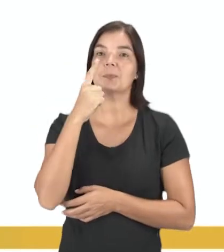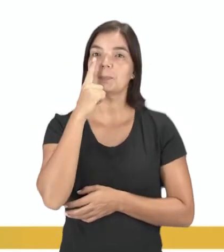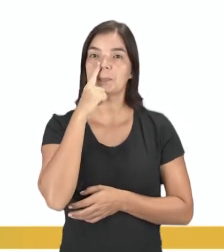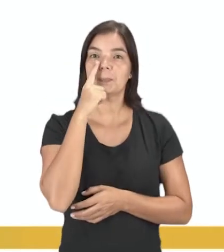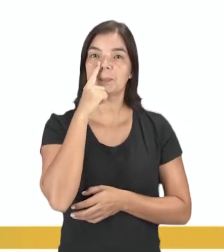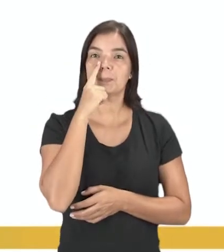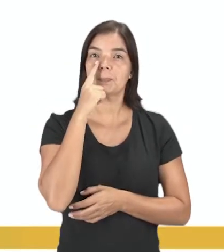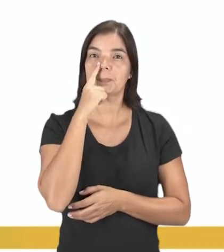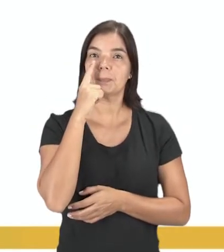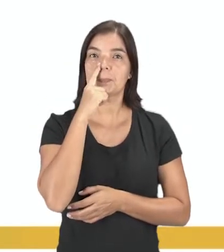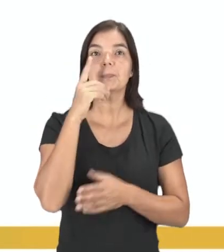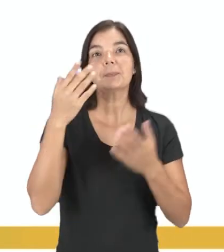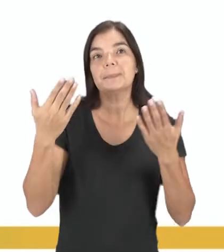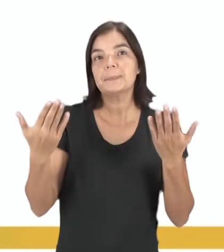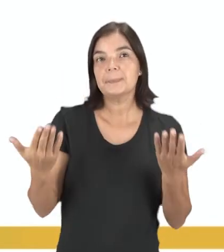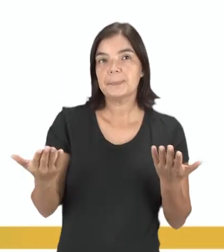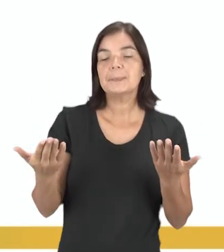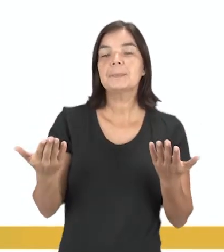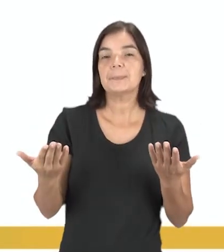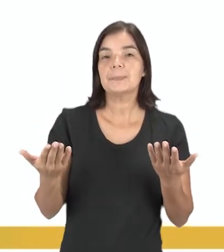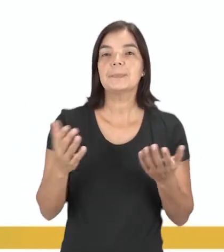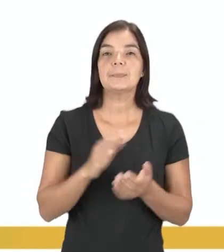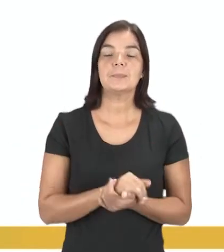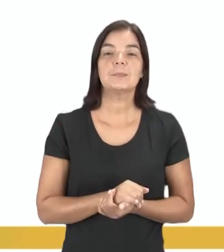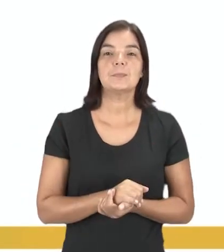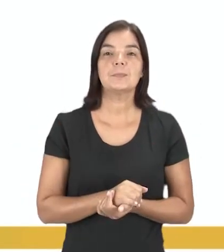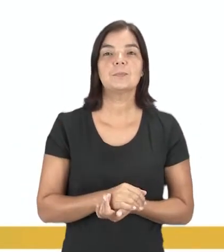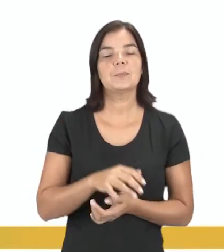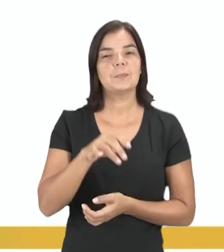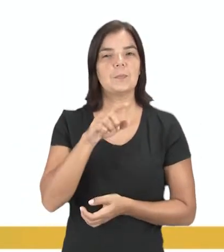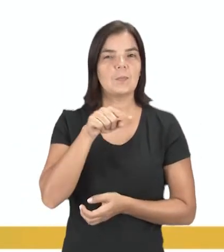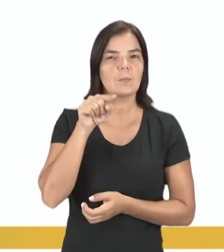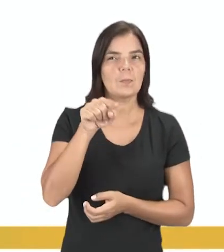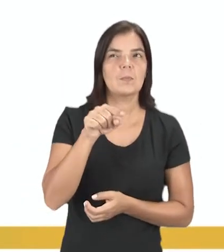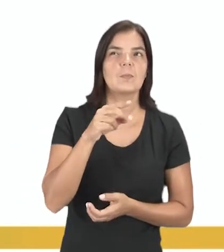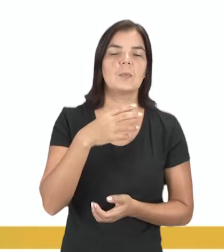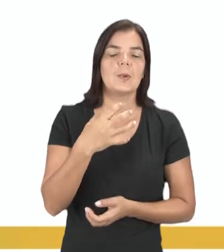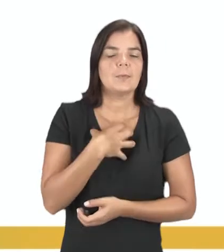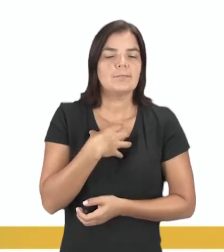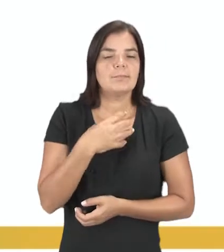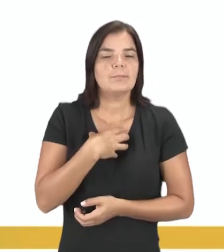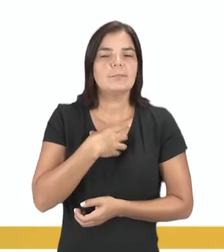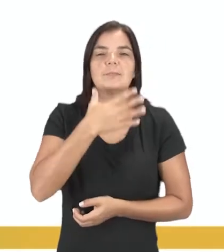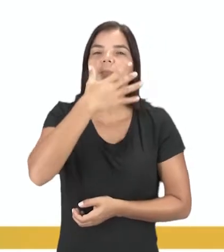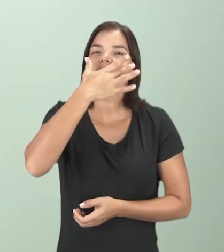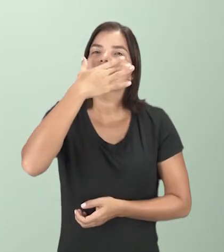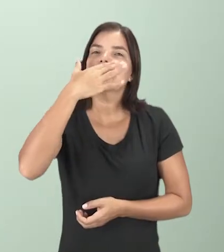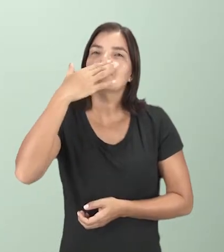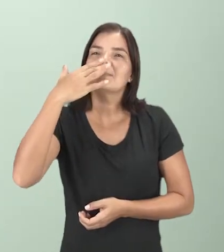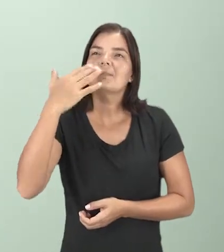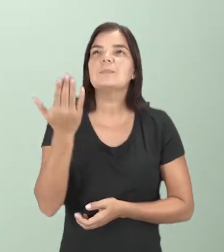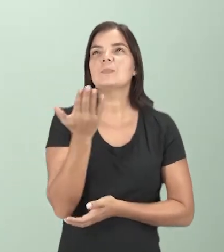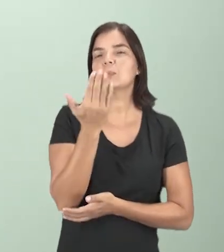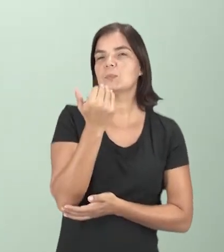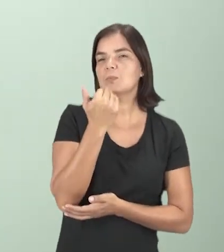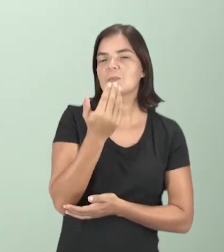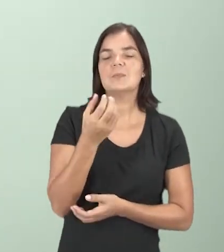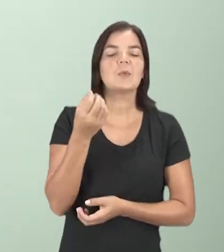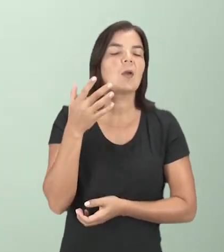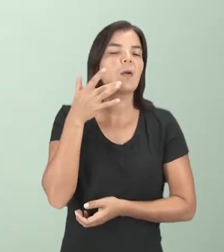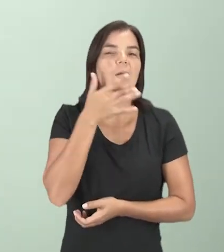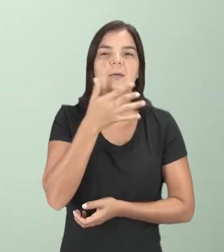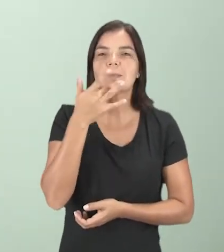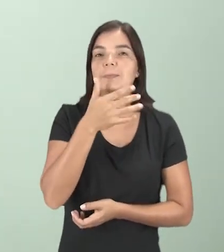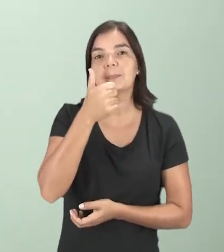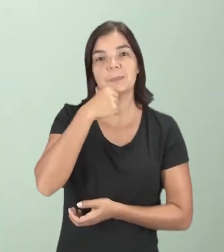o nariz. Então, quando você sente aquele cheiro daquela comida preferida